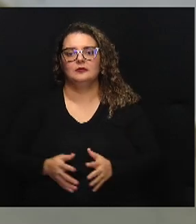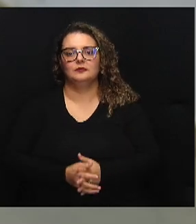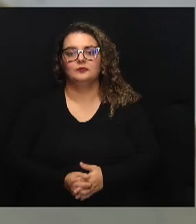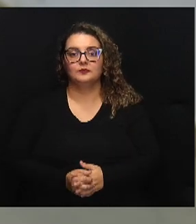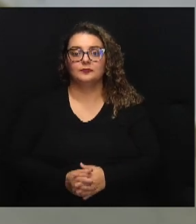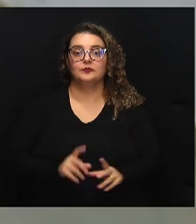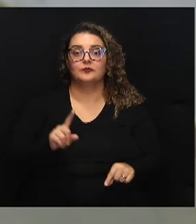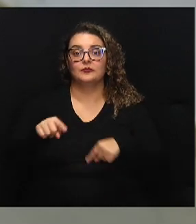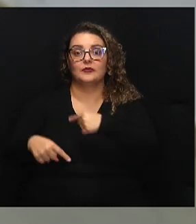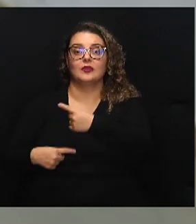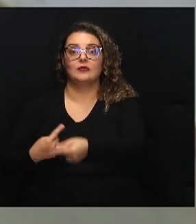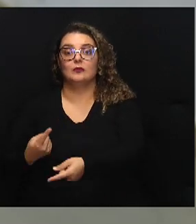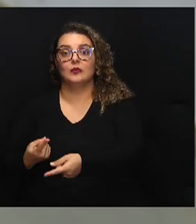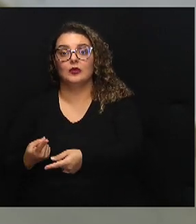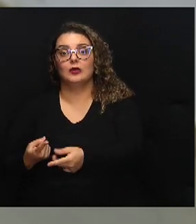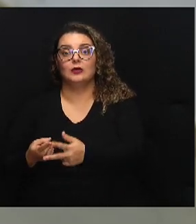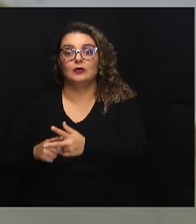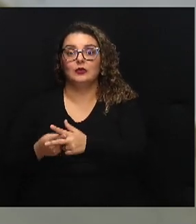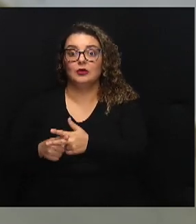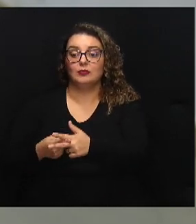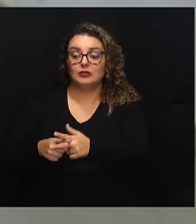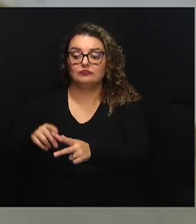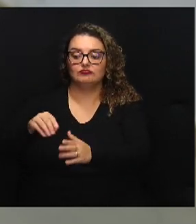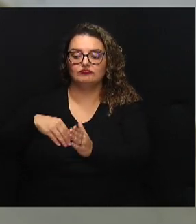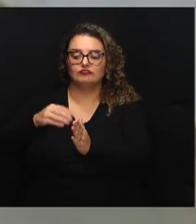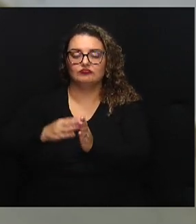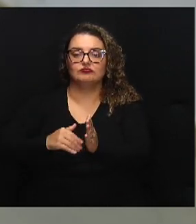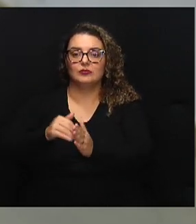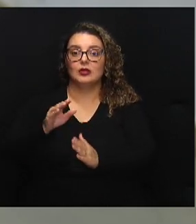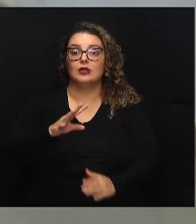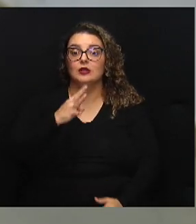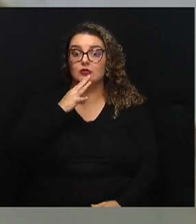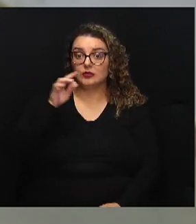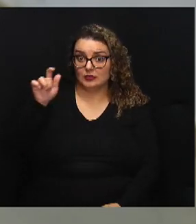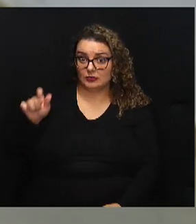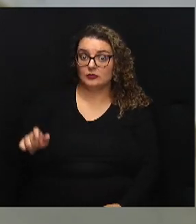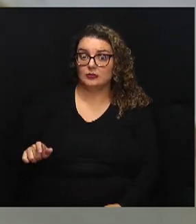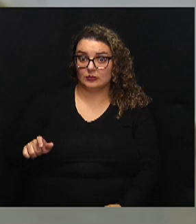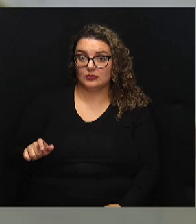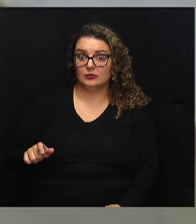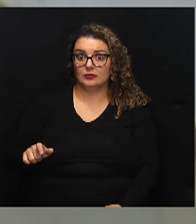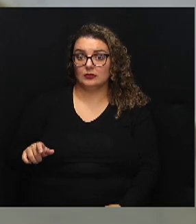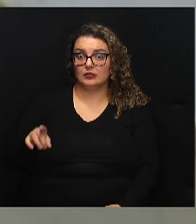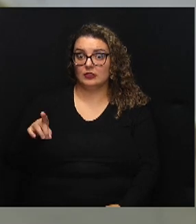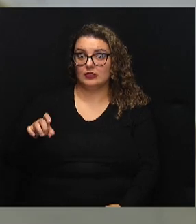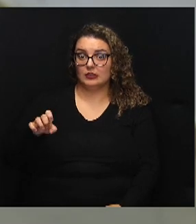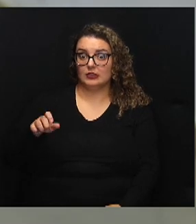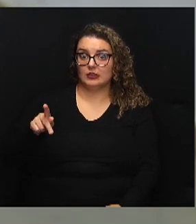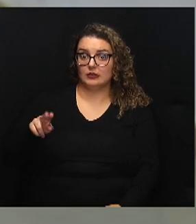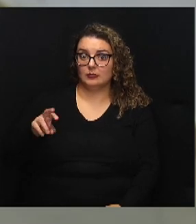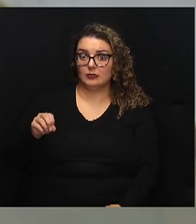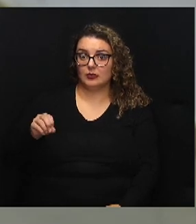oficina passei uma outra, onde eu conheci uma pessoa de Brodowski.